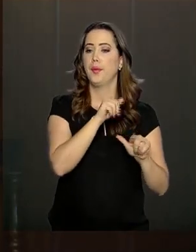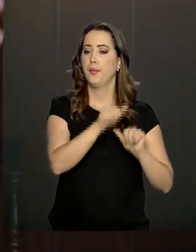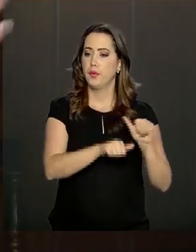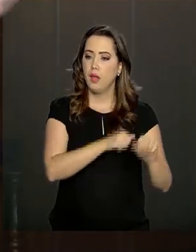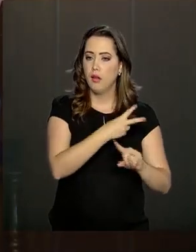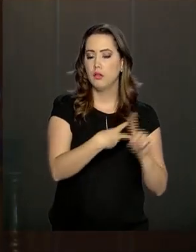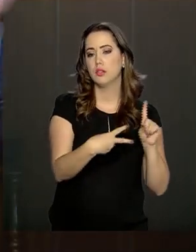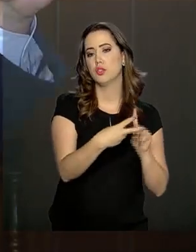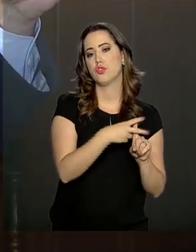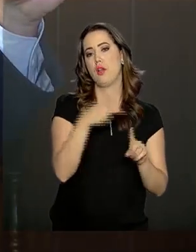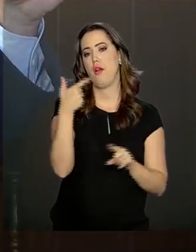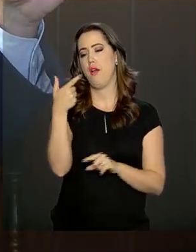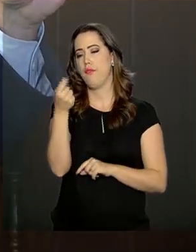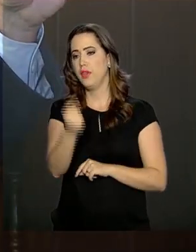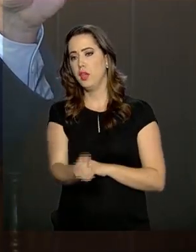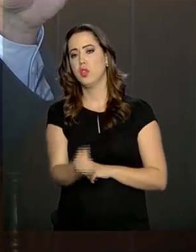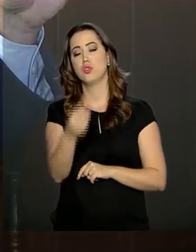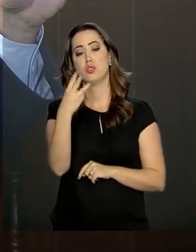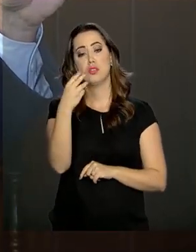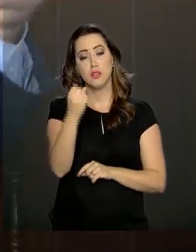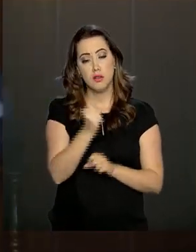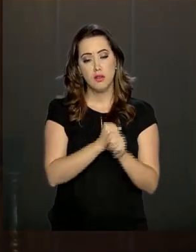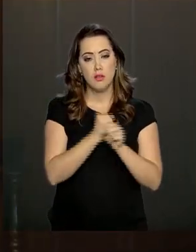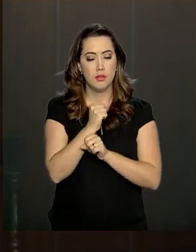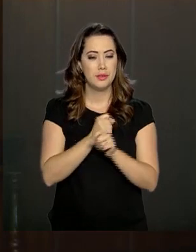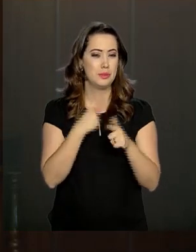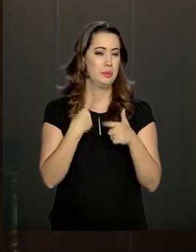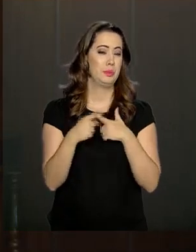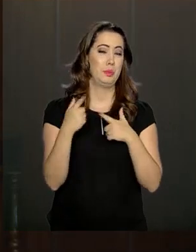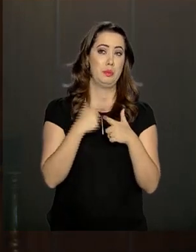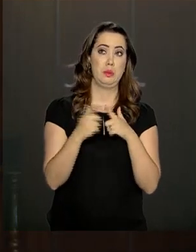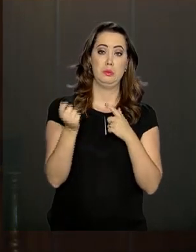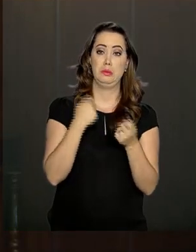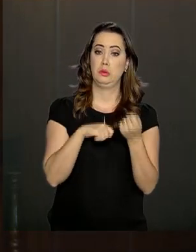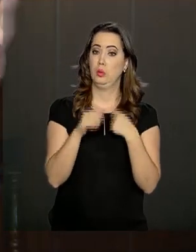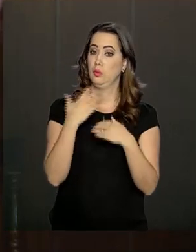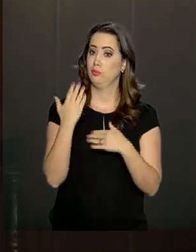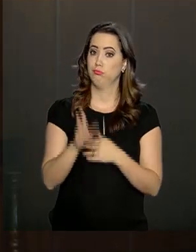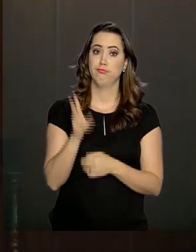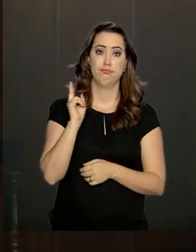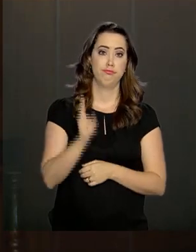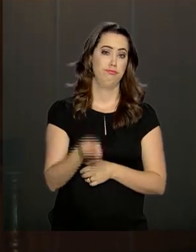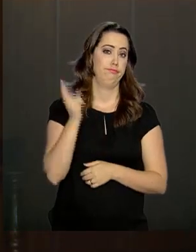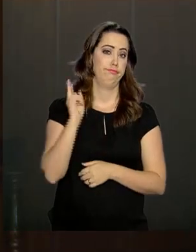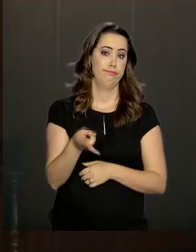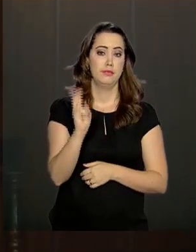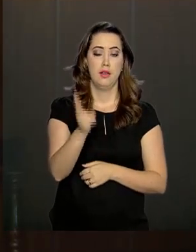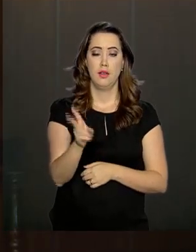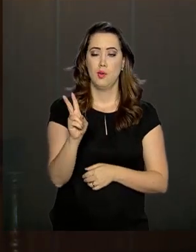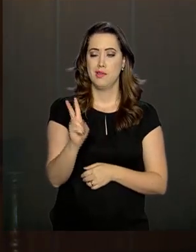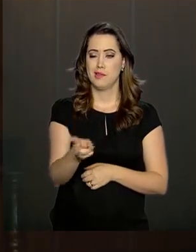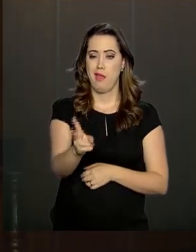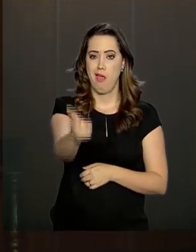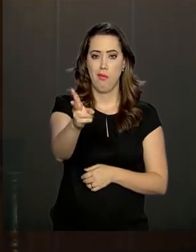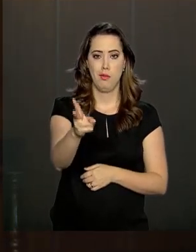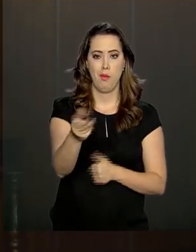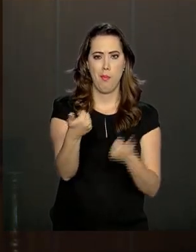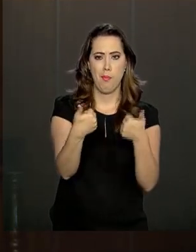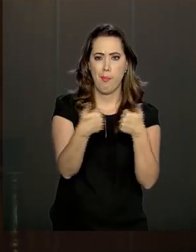anos. E o buraco fiscal está lá. E a situação se agravando. E nós, cada vez mais próximos